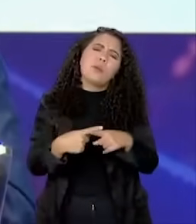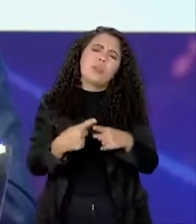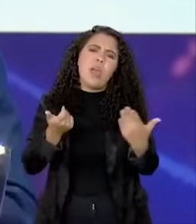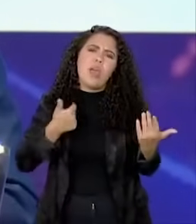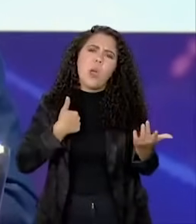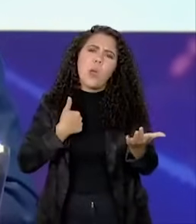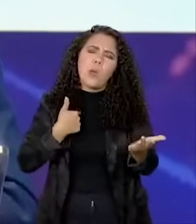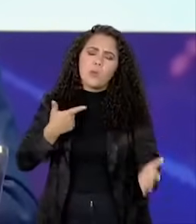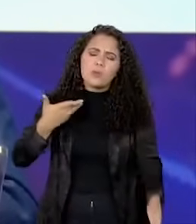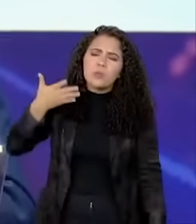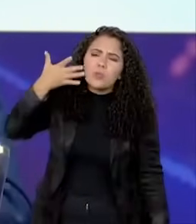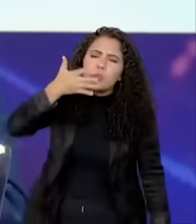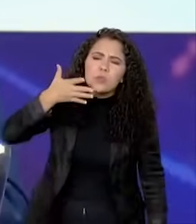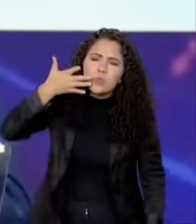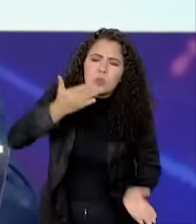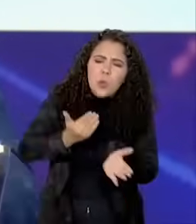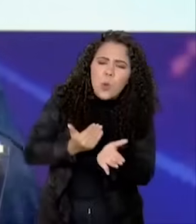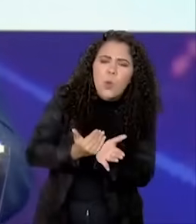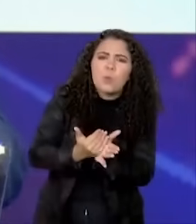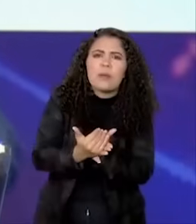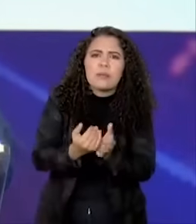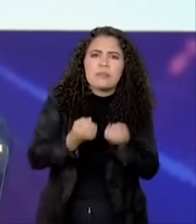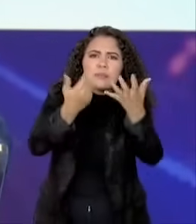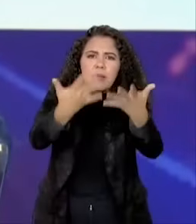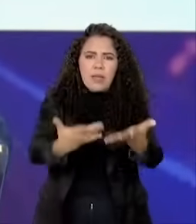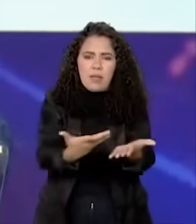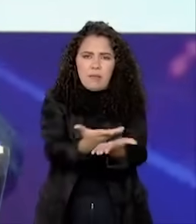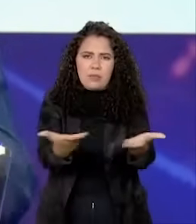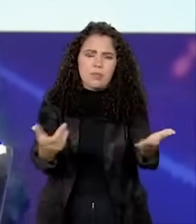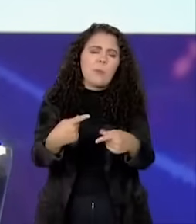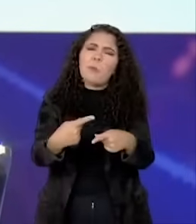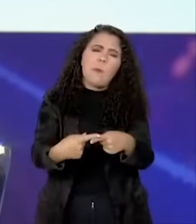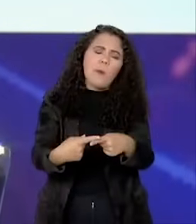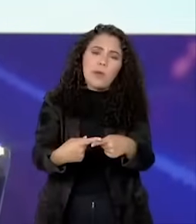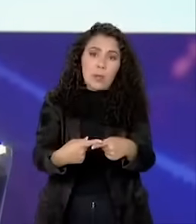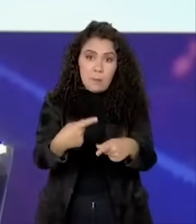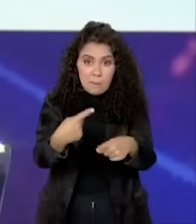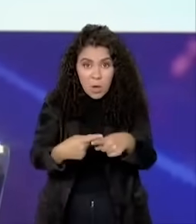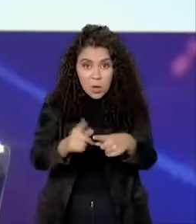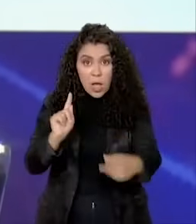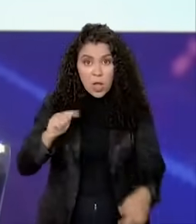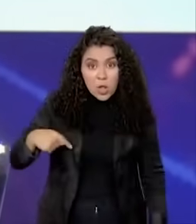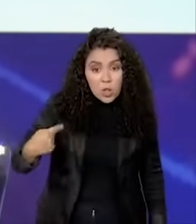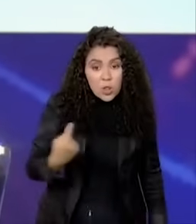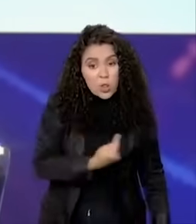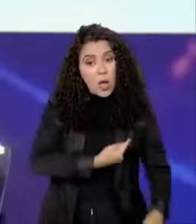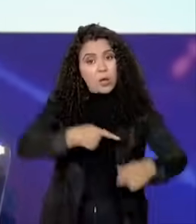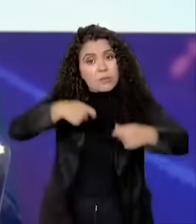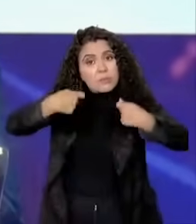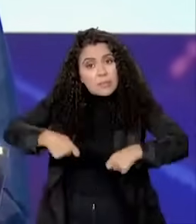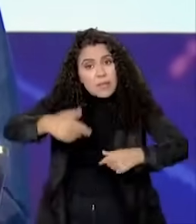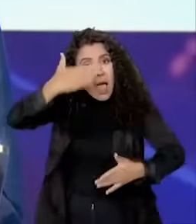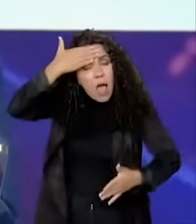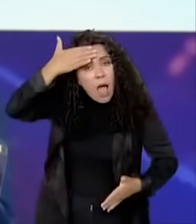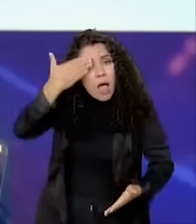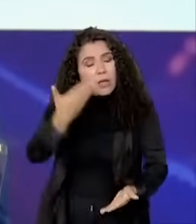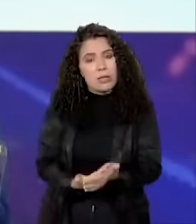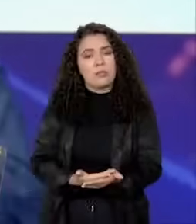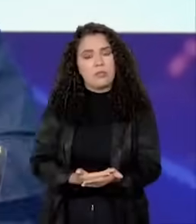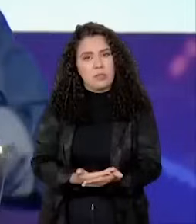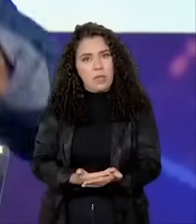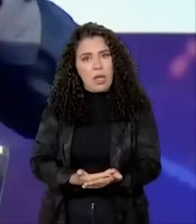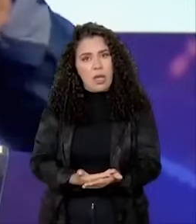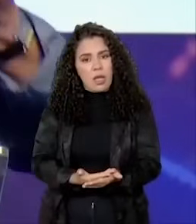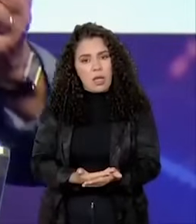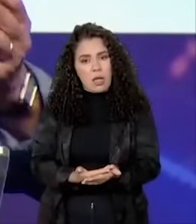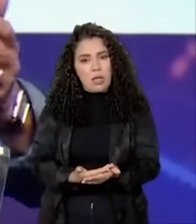fala dizendo isso para vocês? É porque nós precisamos acreditar que